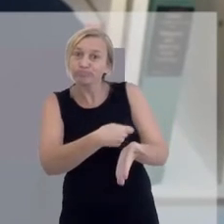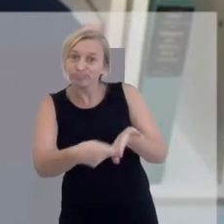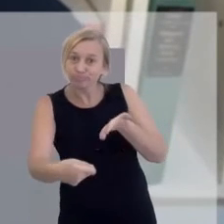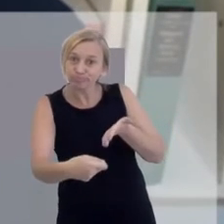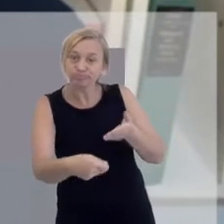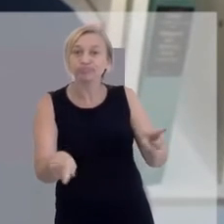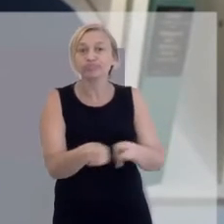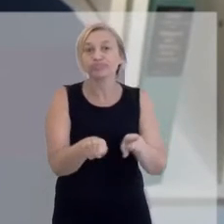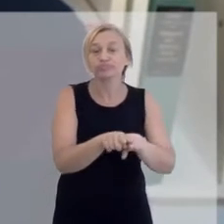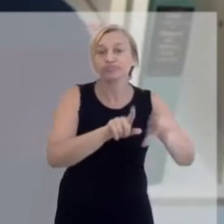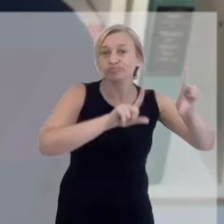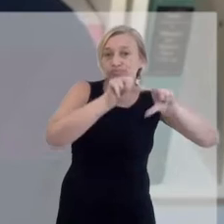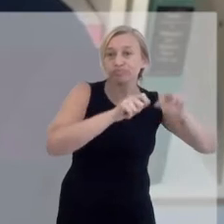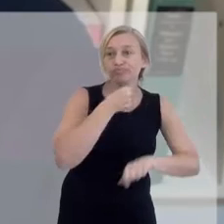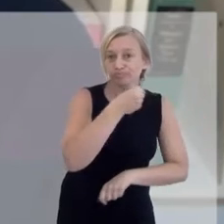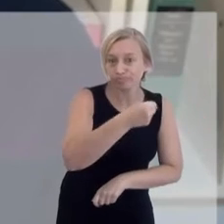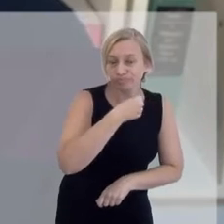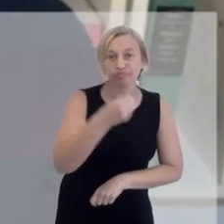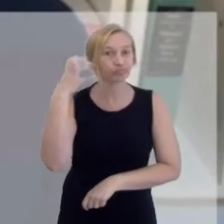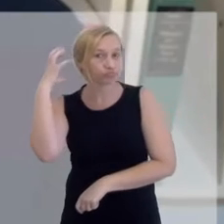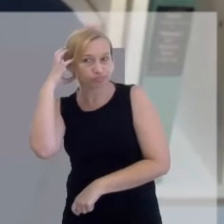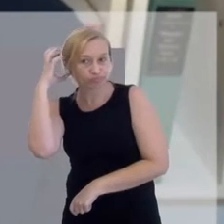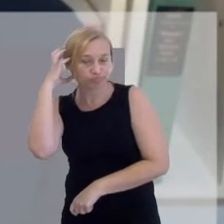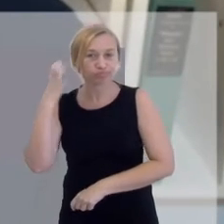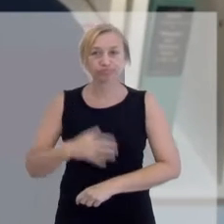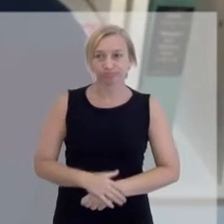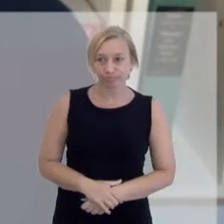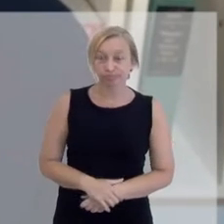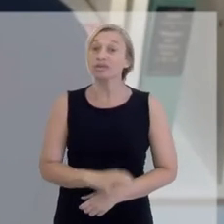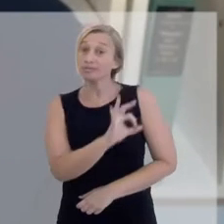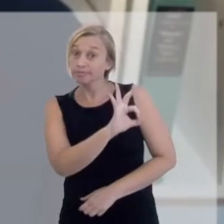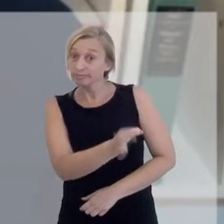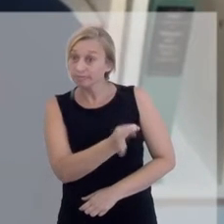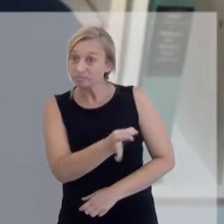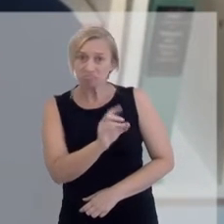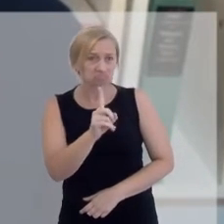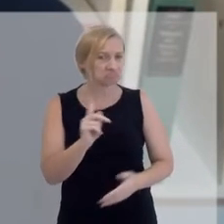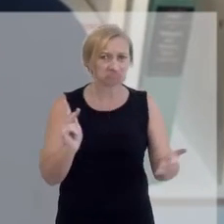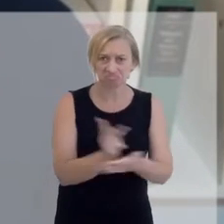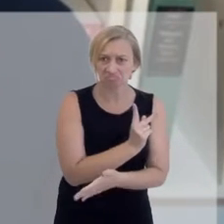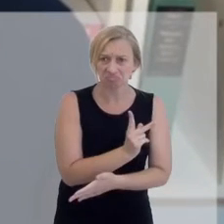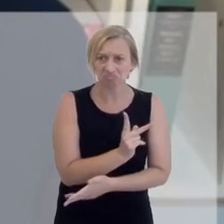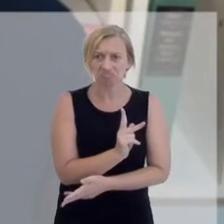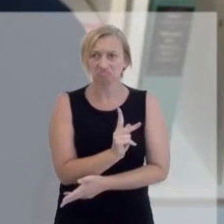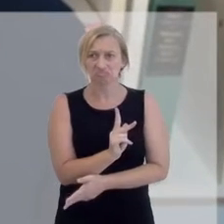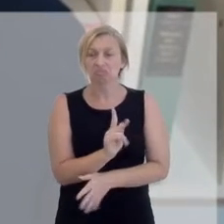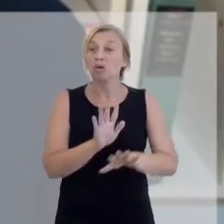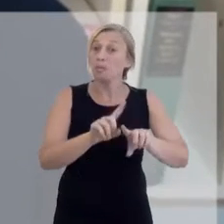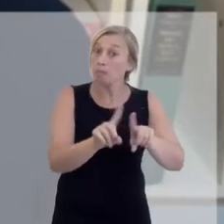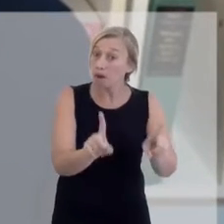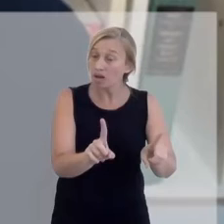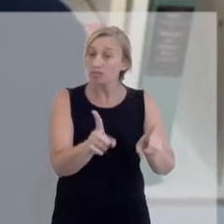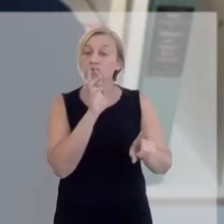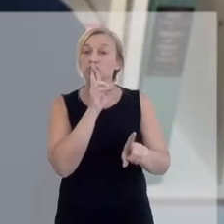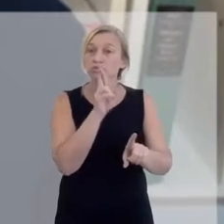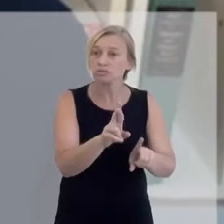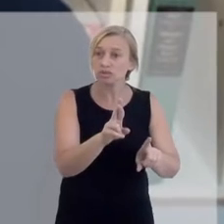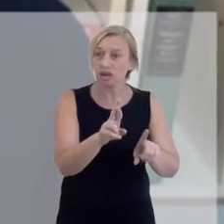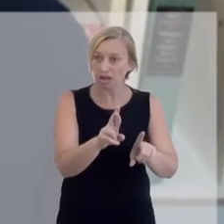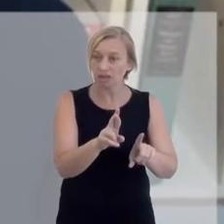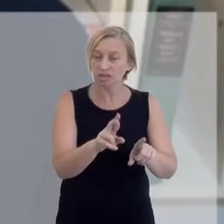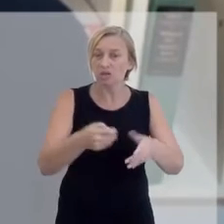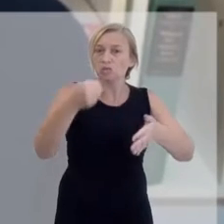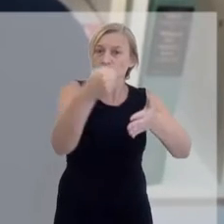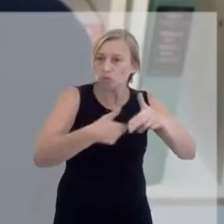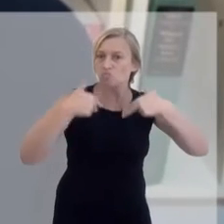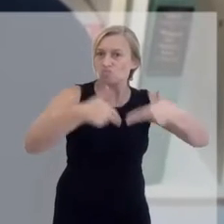na imprensa escrita e nos programas jornalísticos de rádio e televisão. Isso, evidentemente, não está acontecendo por acaso, mas como